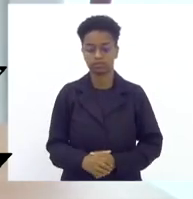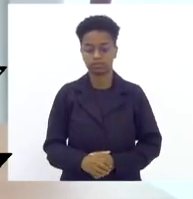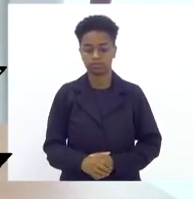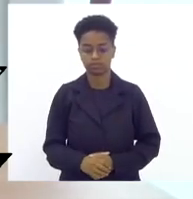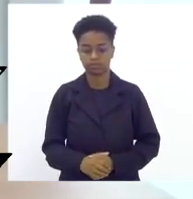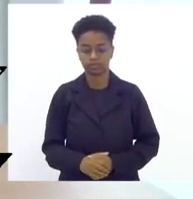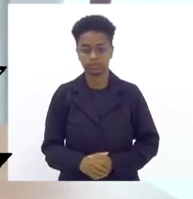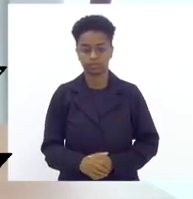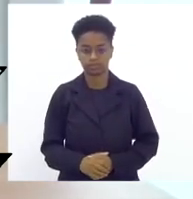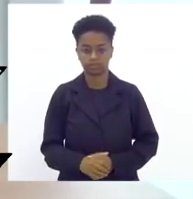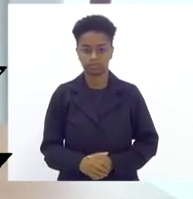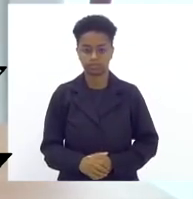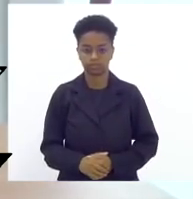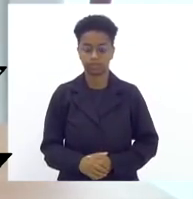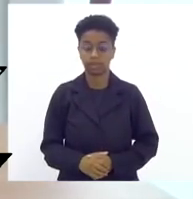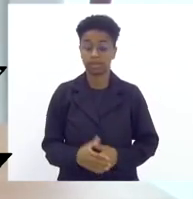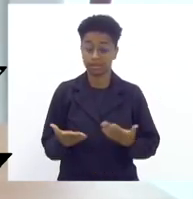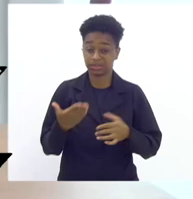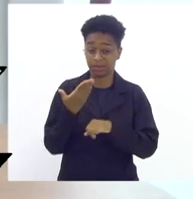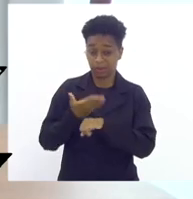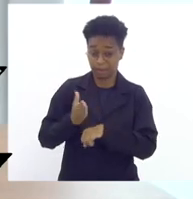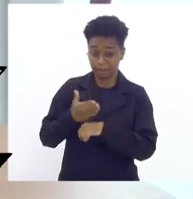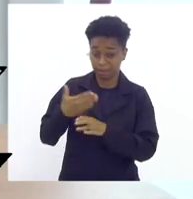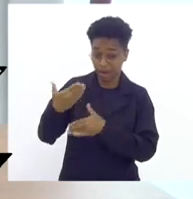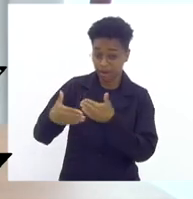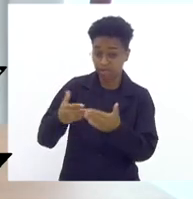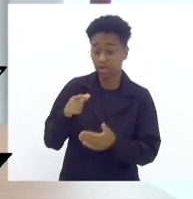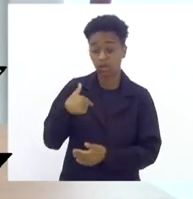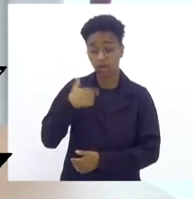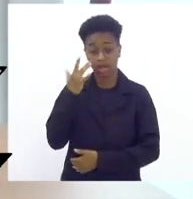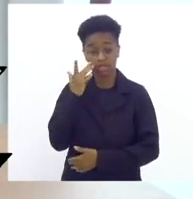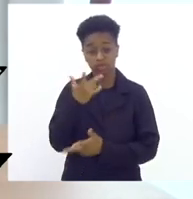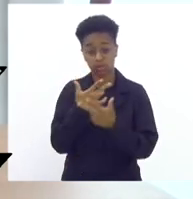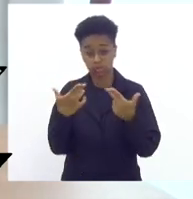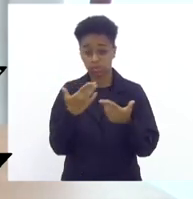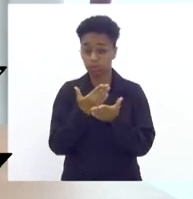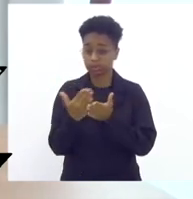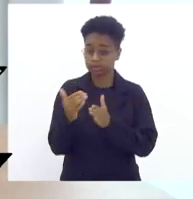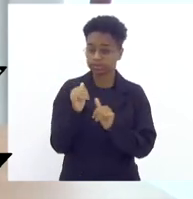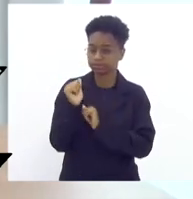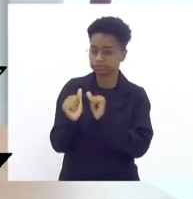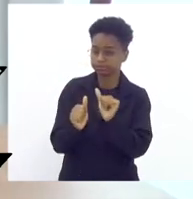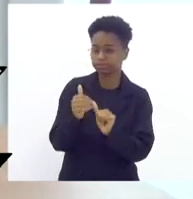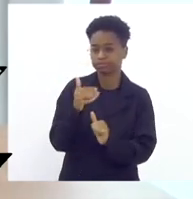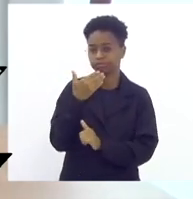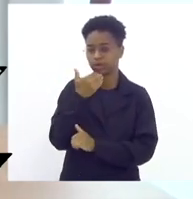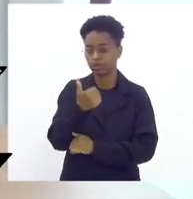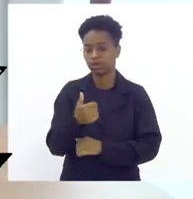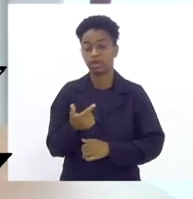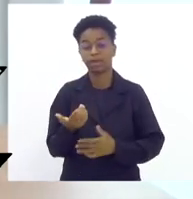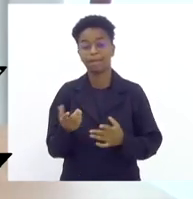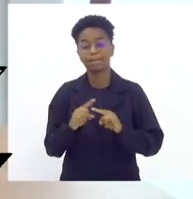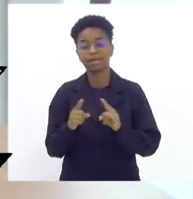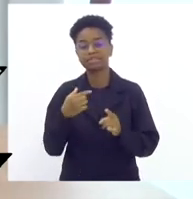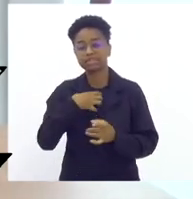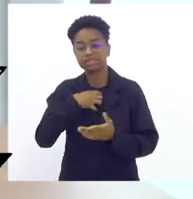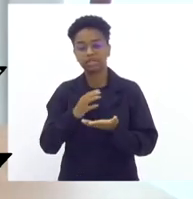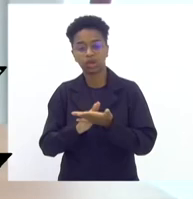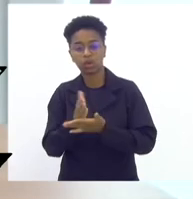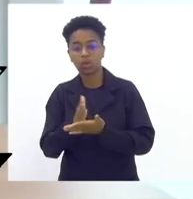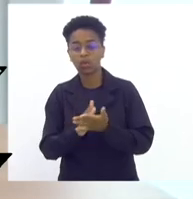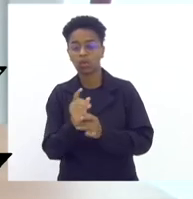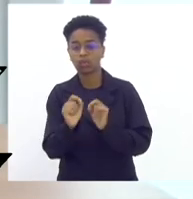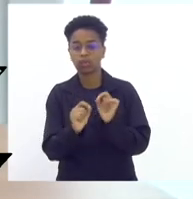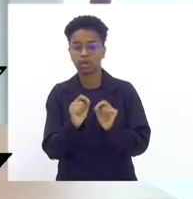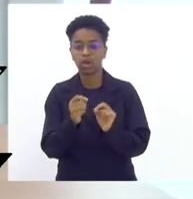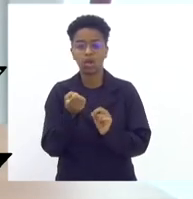instituições estatais eu acho que as coisas estão começando a cada vez mais encaixar uma coisa que causou uma profunda inquietação aqui o custo